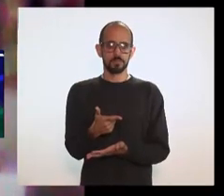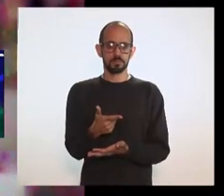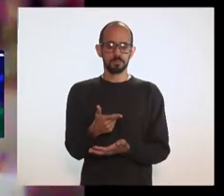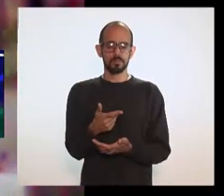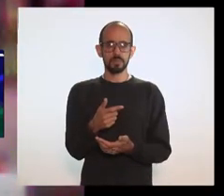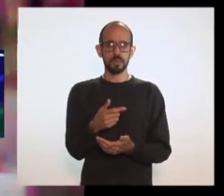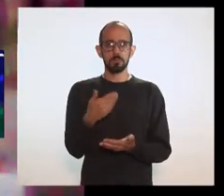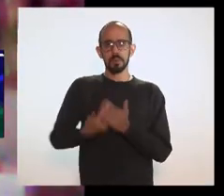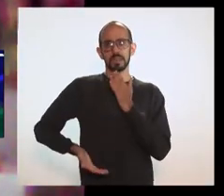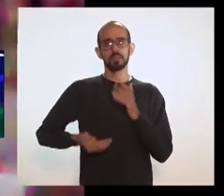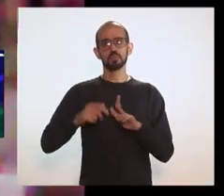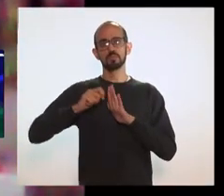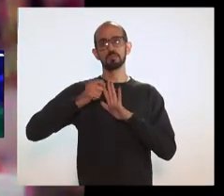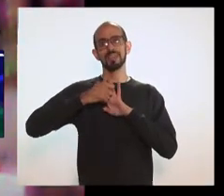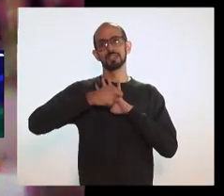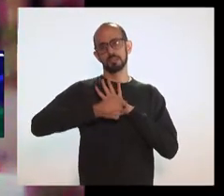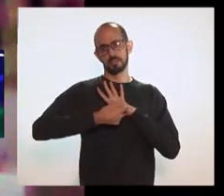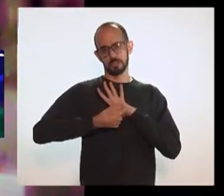de pessoas no país.